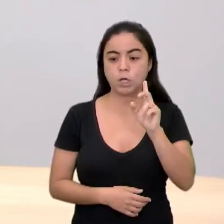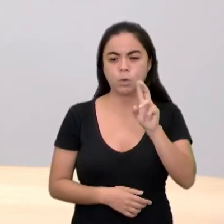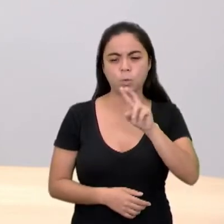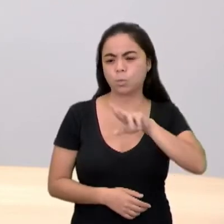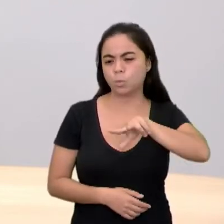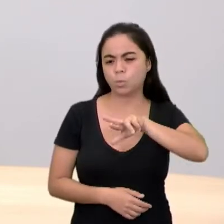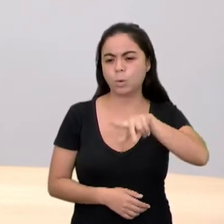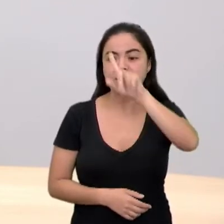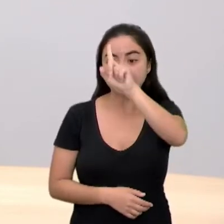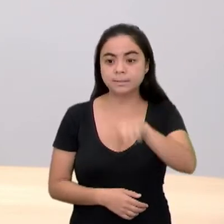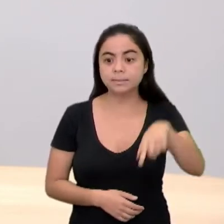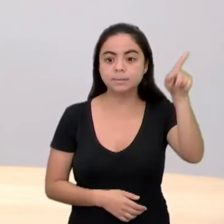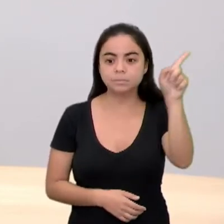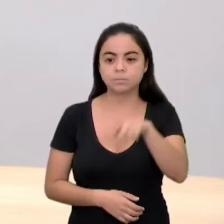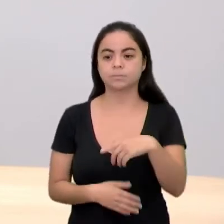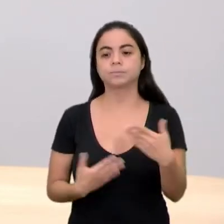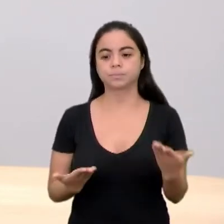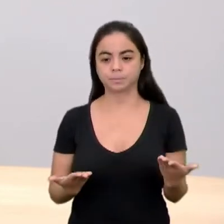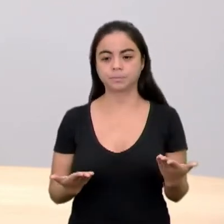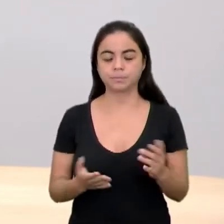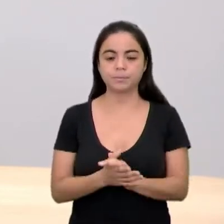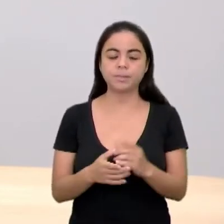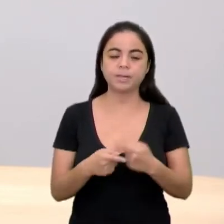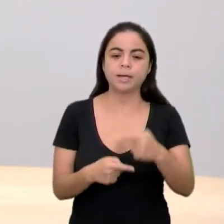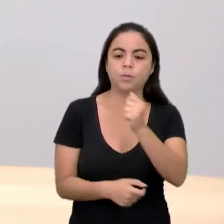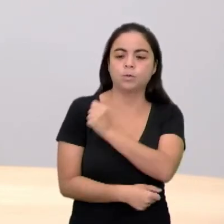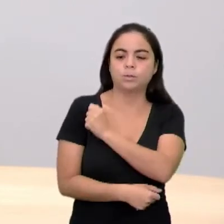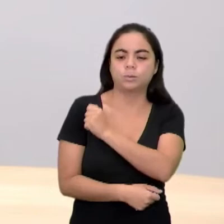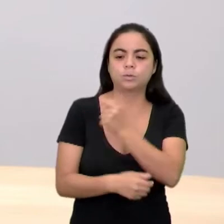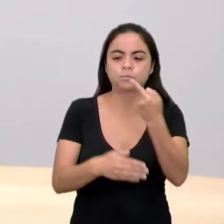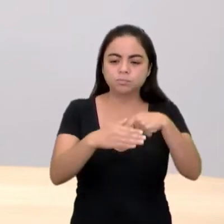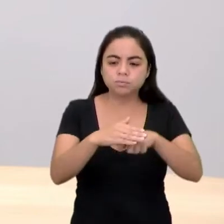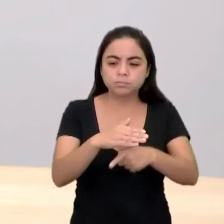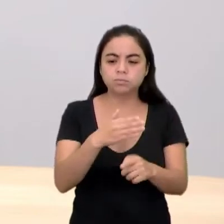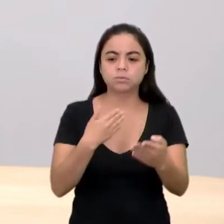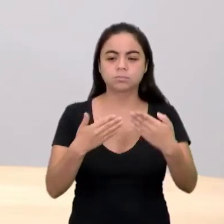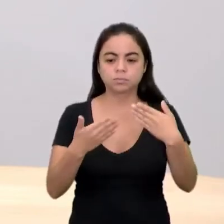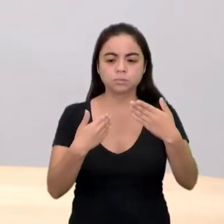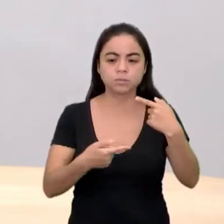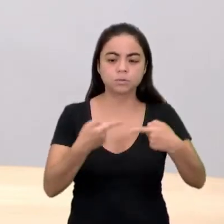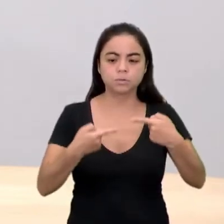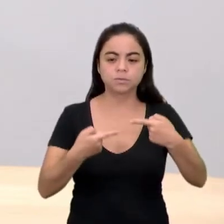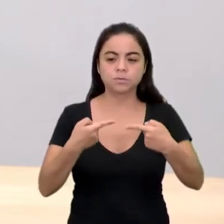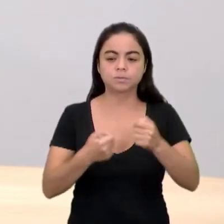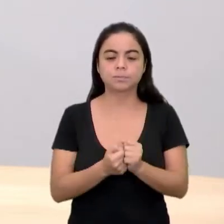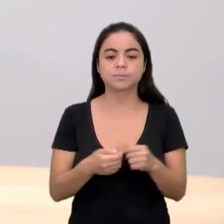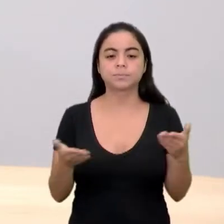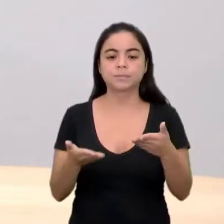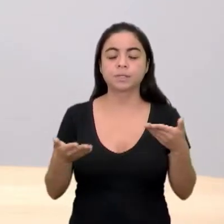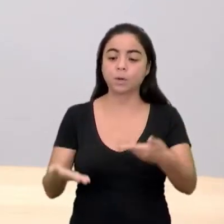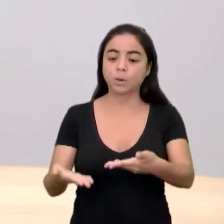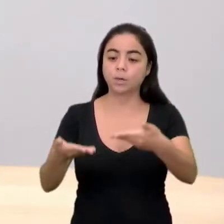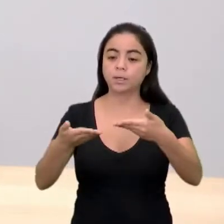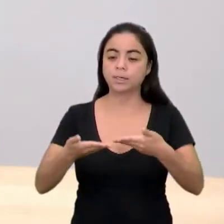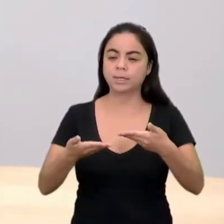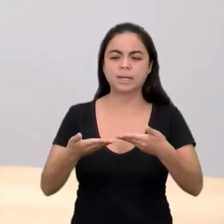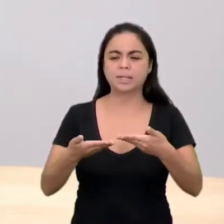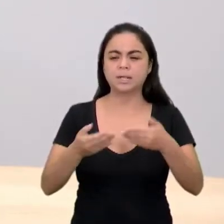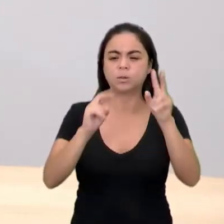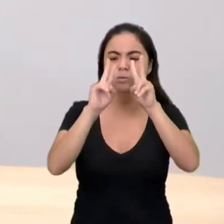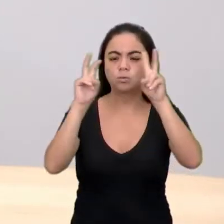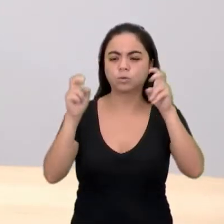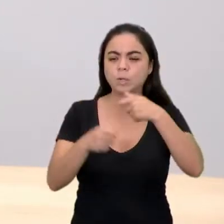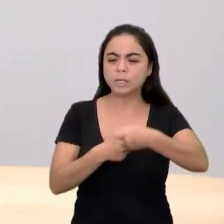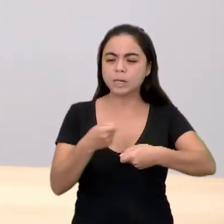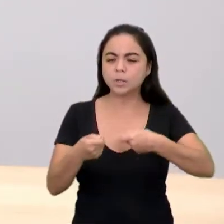discutimos sobre isso, propusemos que os estudantes aprofundassem, né, as suas discussões, e para isso eu trouxe hoje aqui, não para falar sobre regulação da